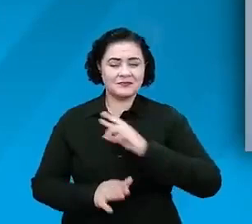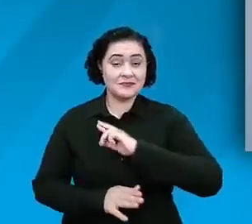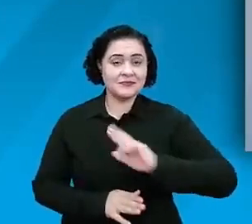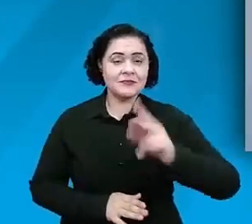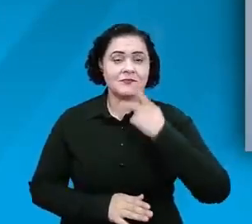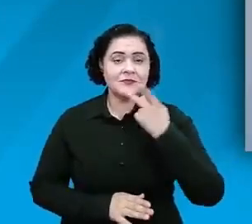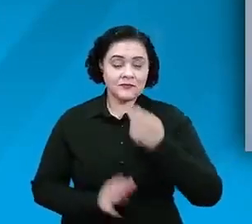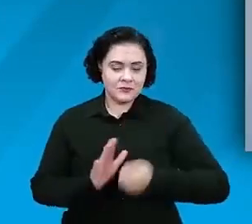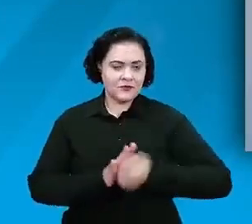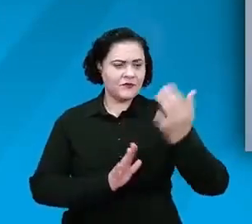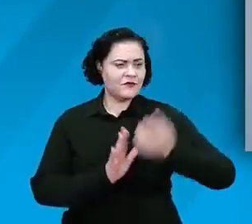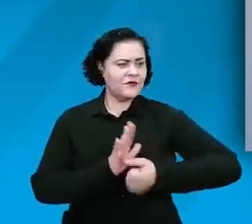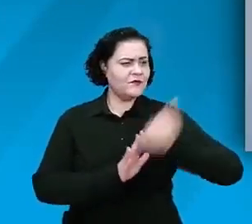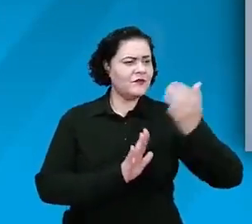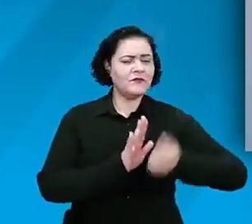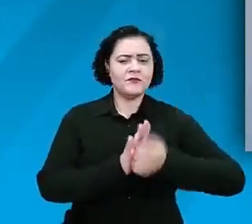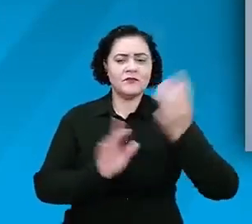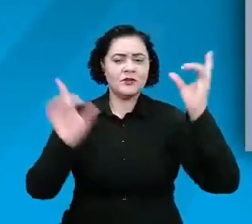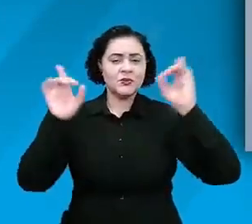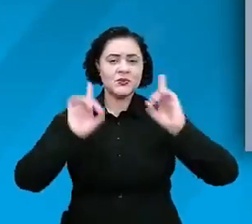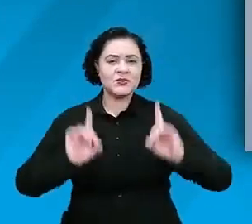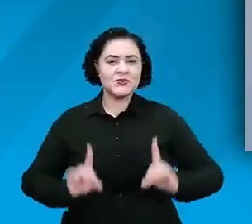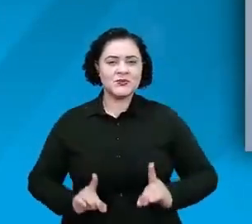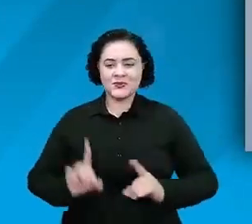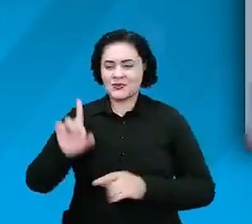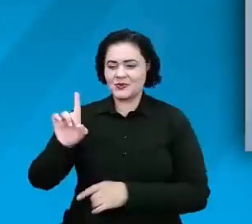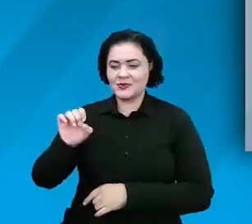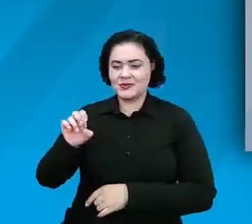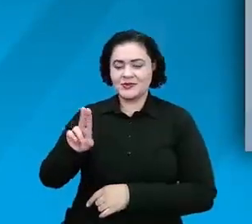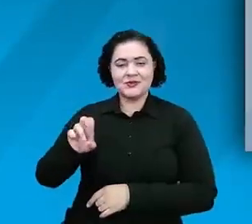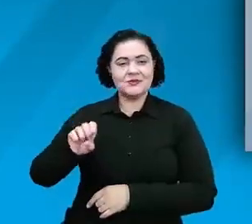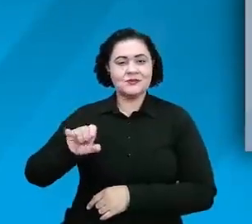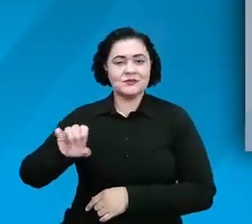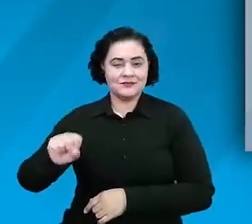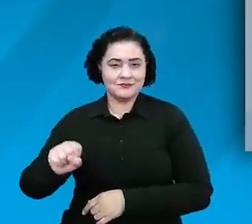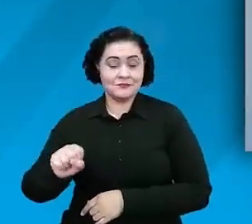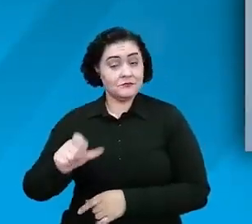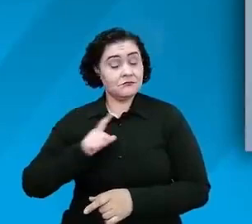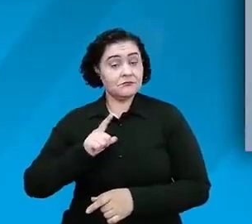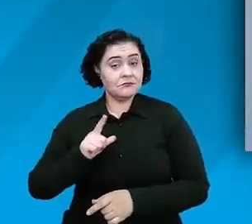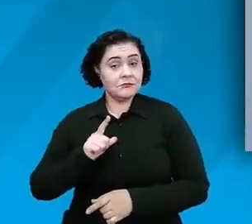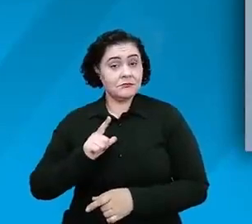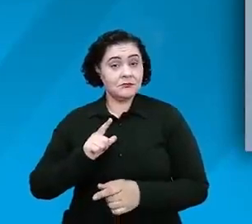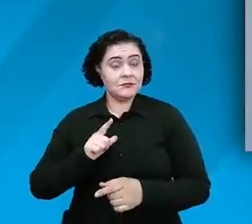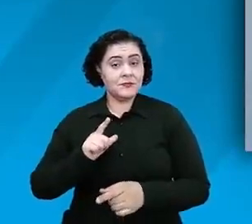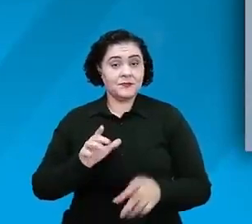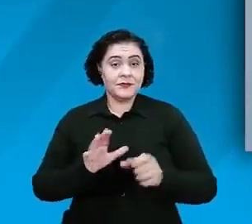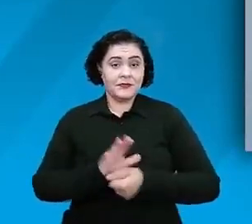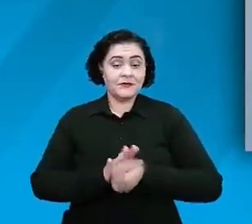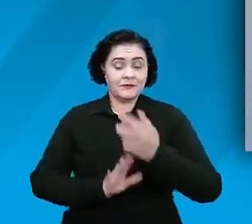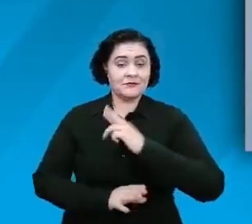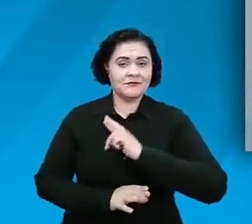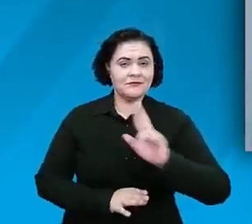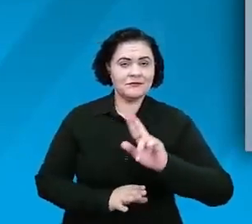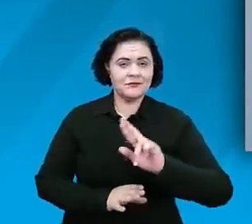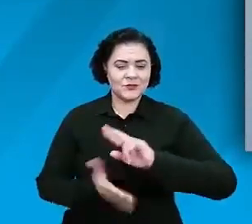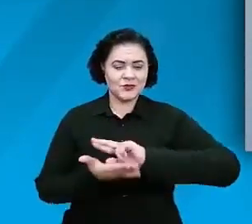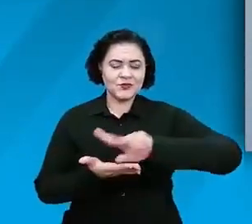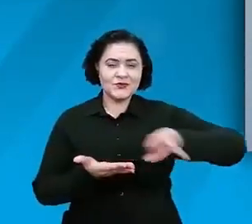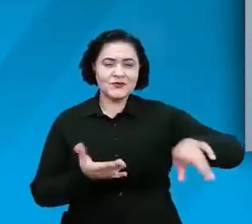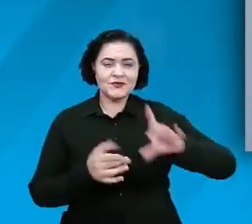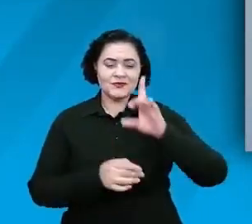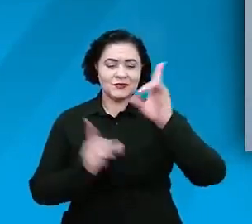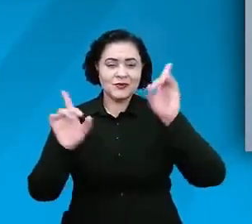deuses. Então, nós temos muitas doutrinas politeístas, mas desde o princípio até